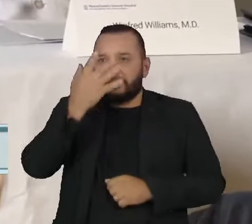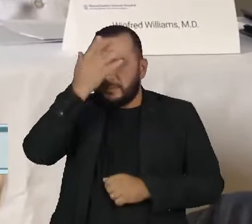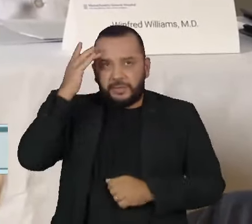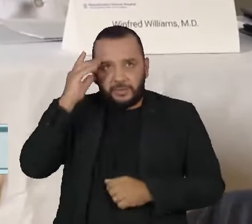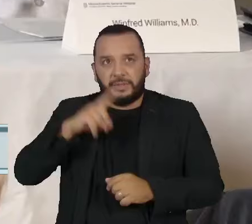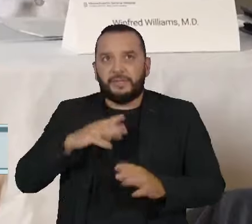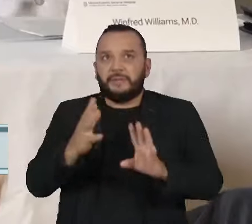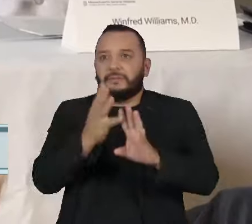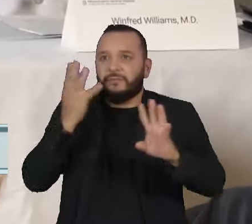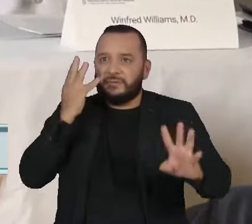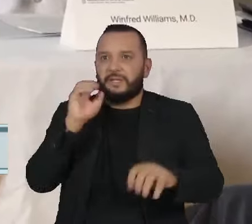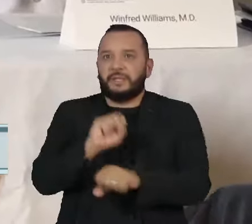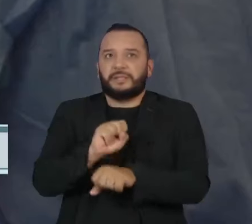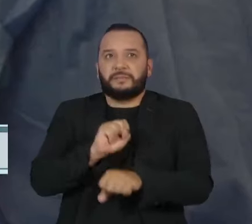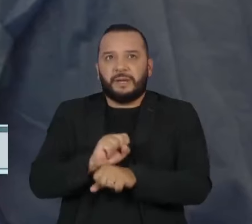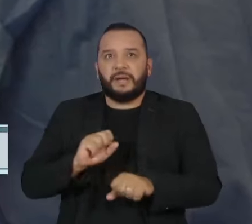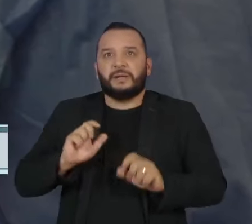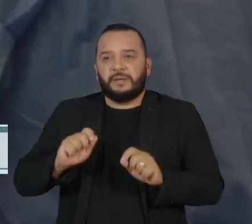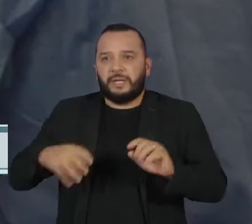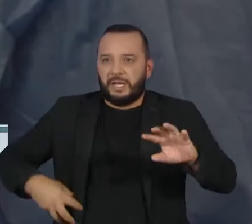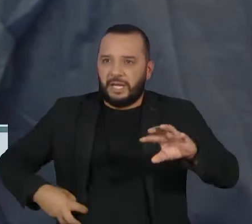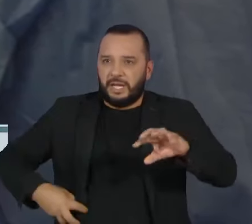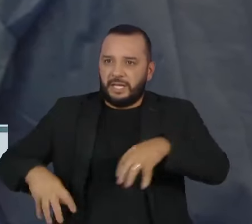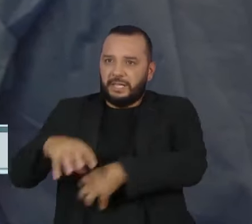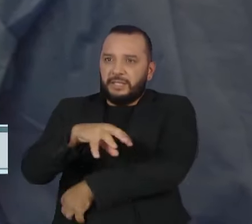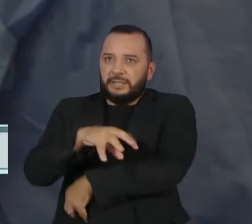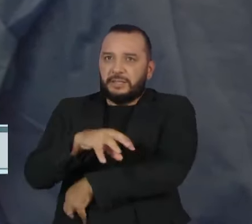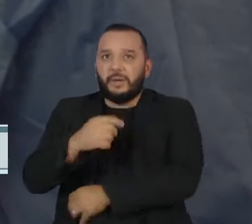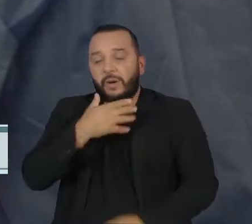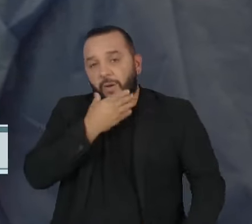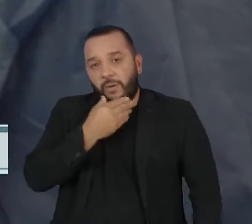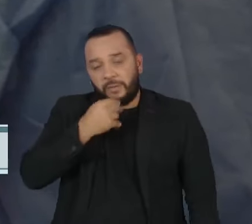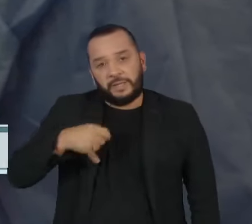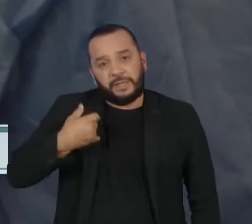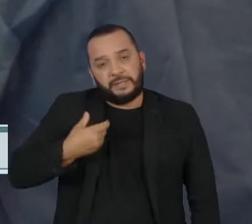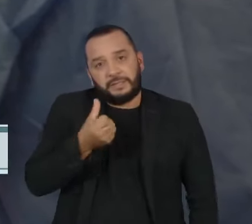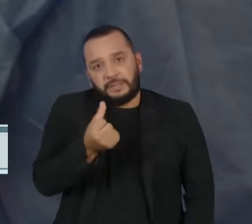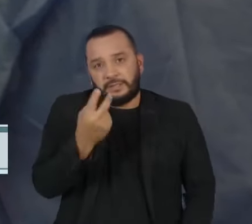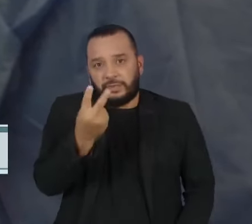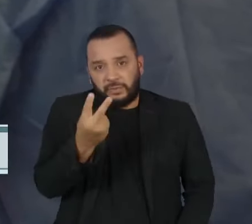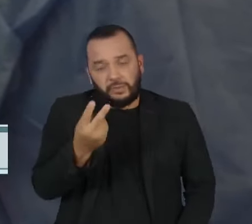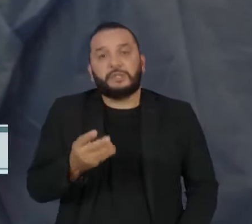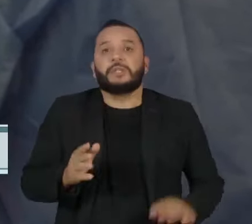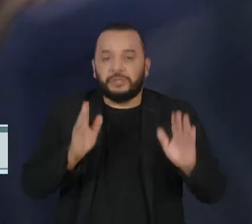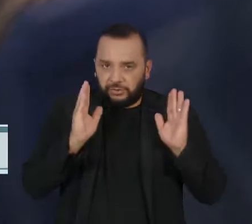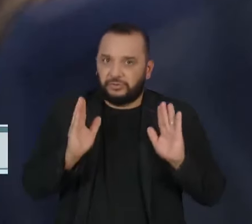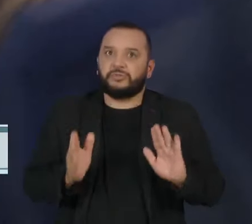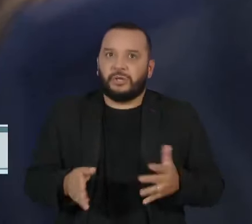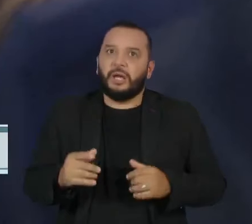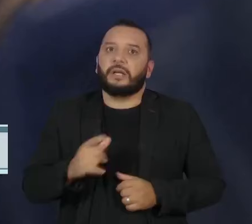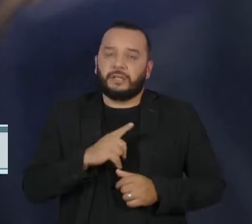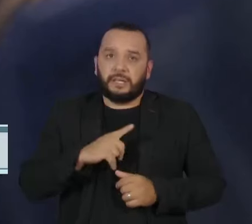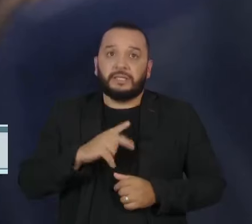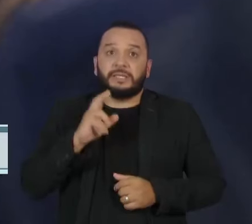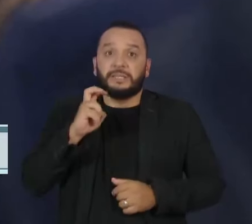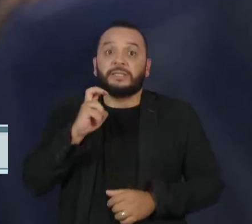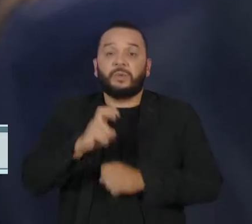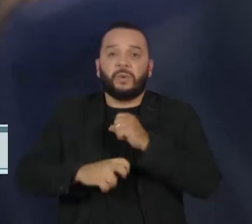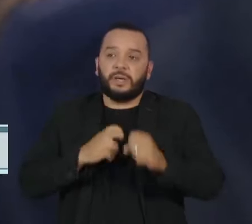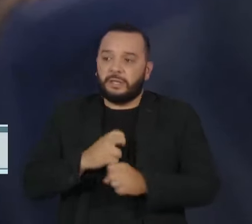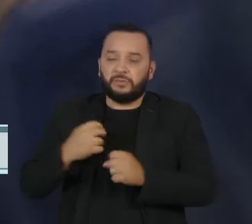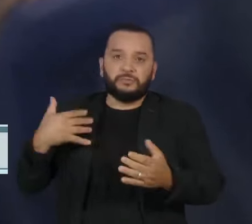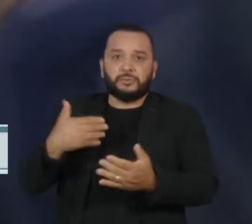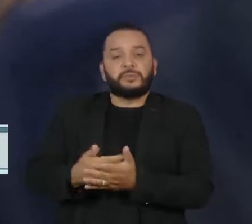estão na fila À Espera de um rim o homem de 62 anos transplantado agora recebeu há 5 anos um